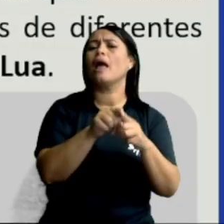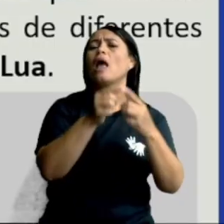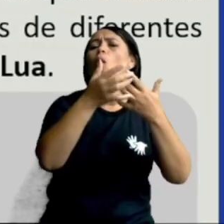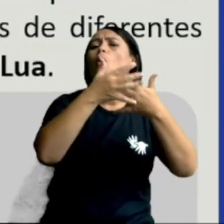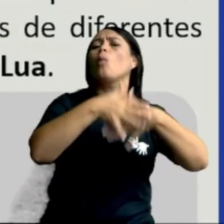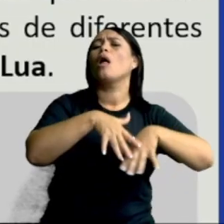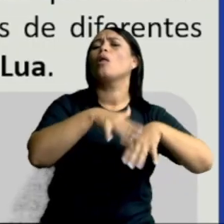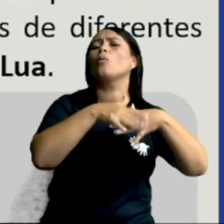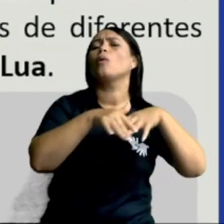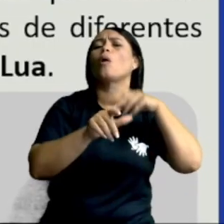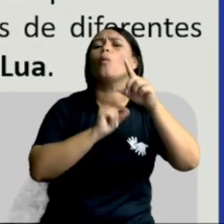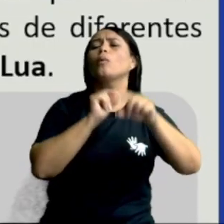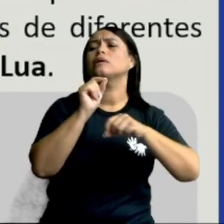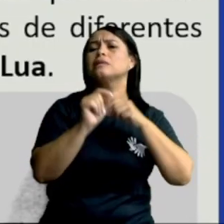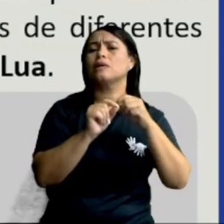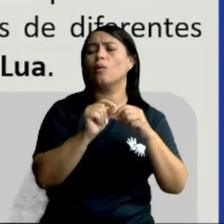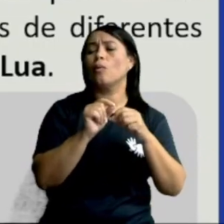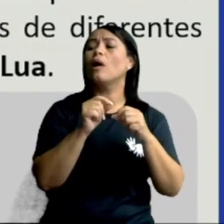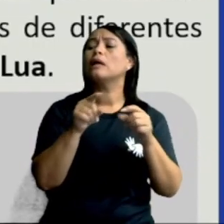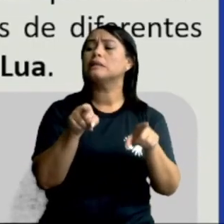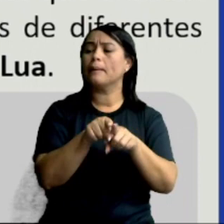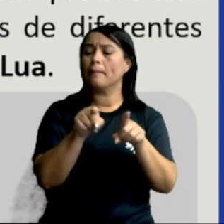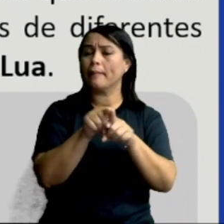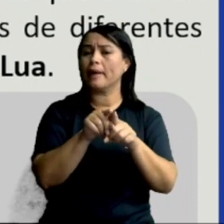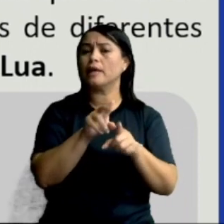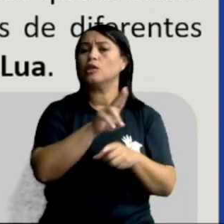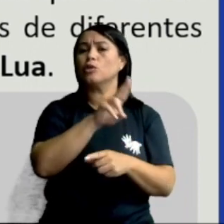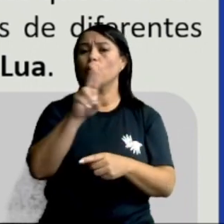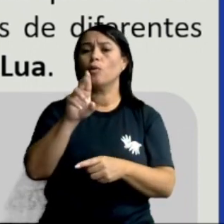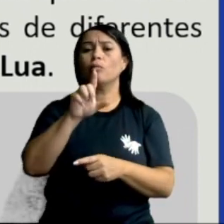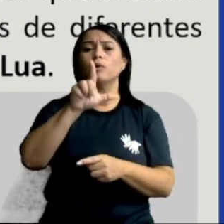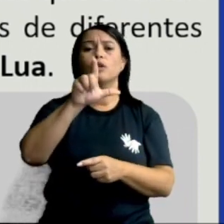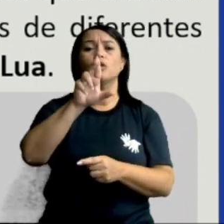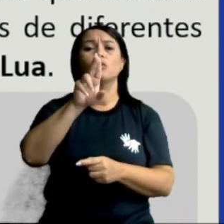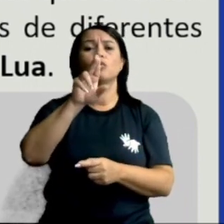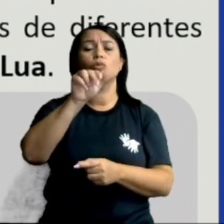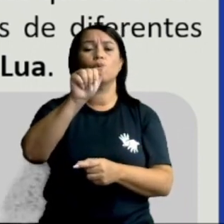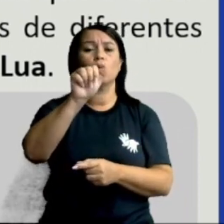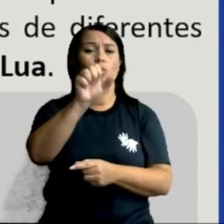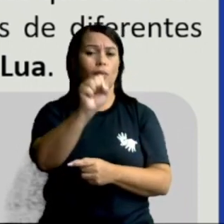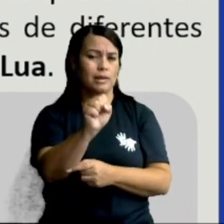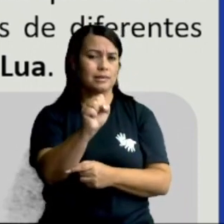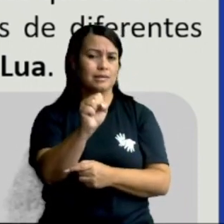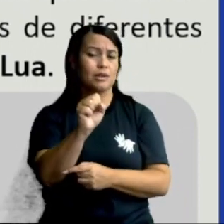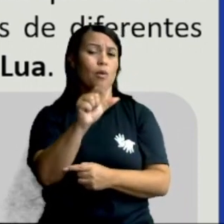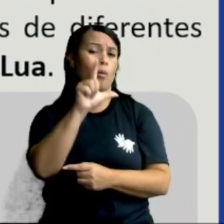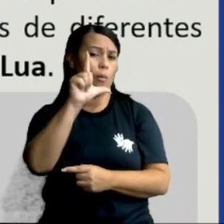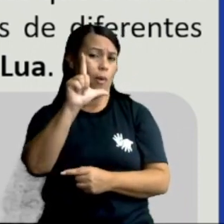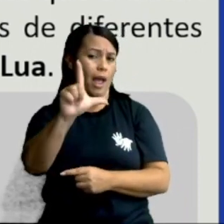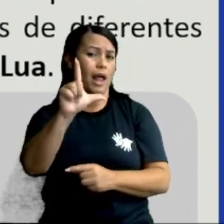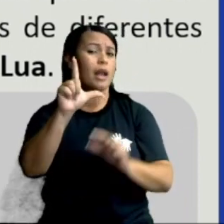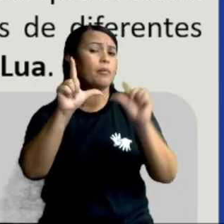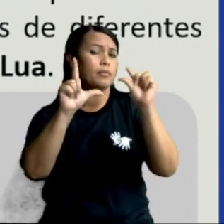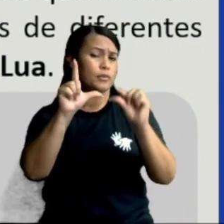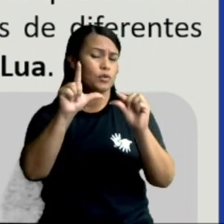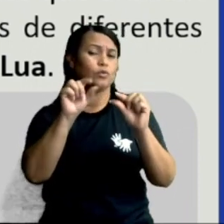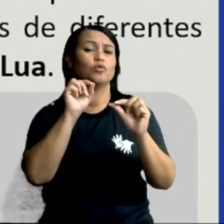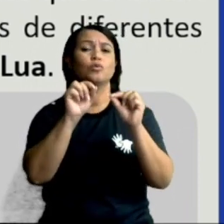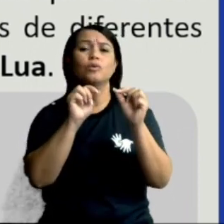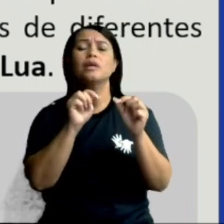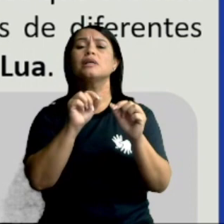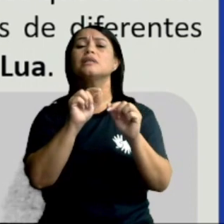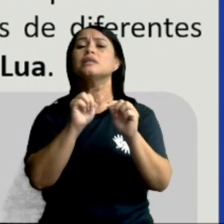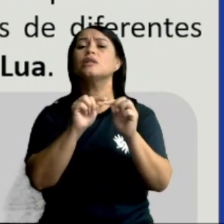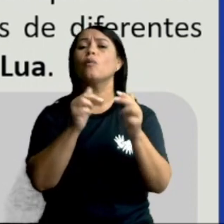são satélites naturais? Também chamados de luas, com L minúsculo mesmo, certo? São objetos